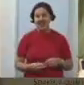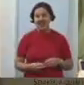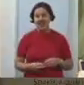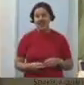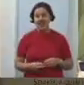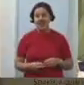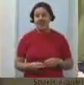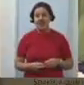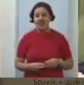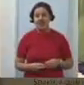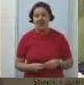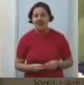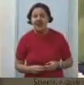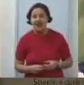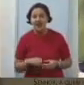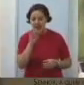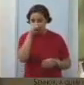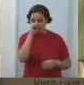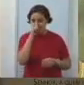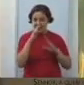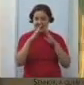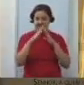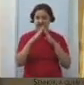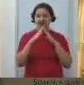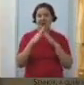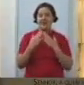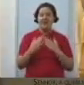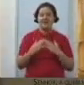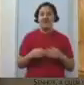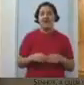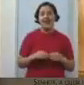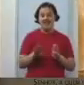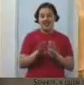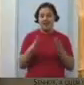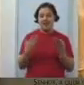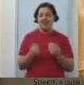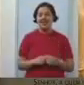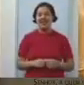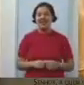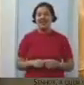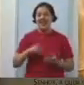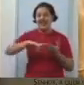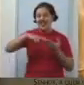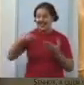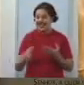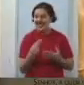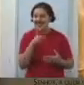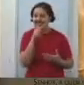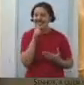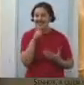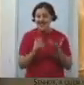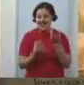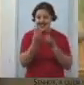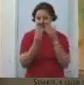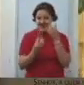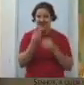tinha aberto a porta para ele. Que foi ele bater com as laterais profundas ali naquela água fervendo. Ó,